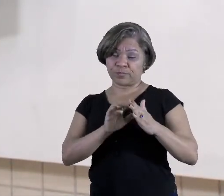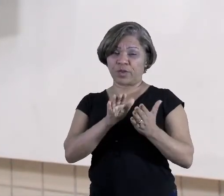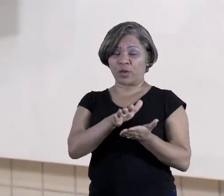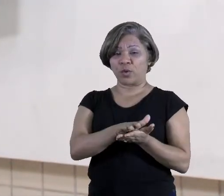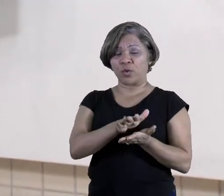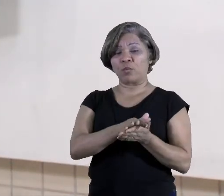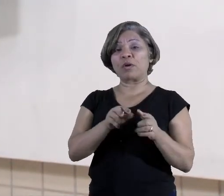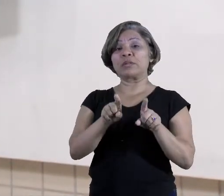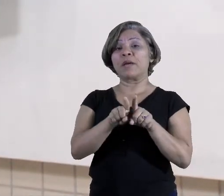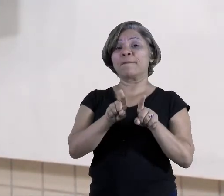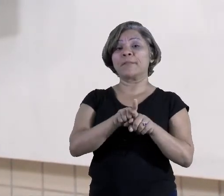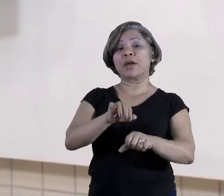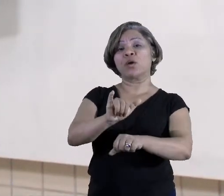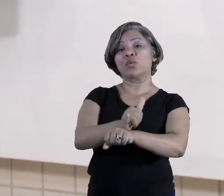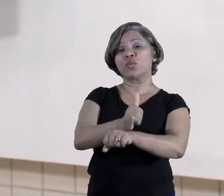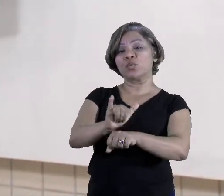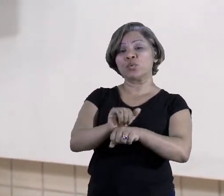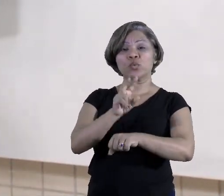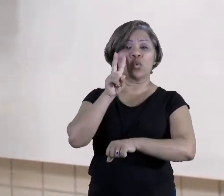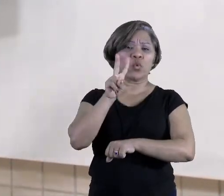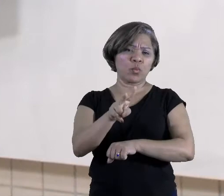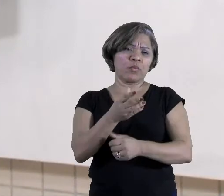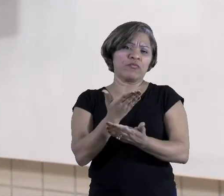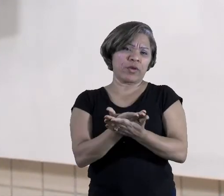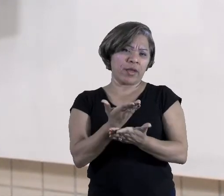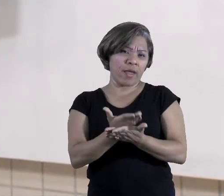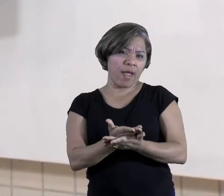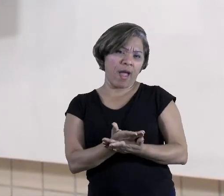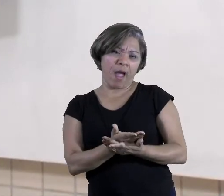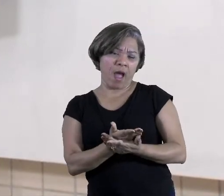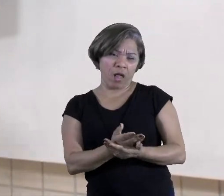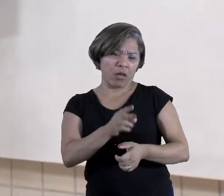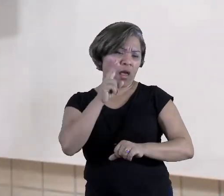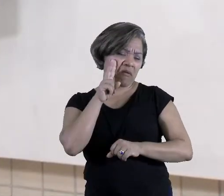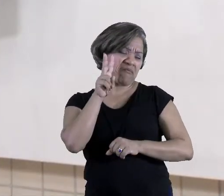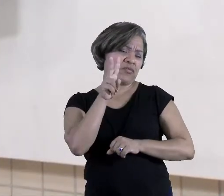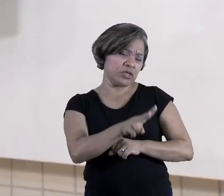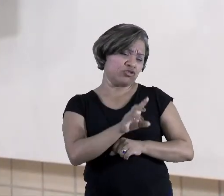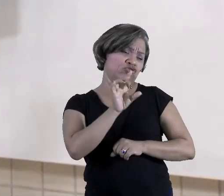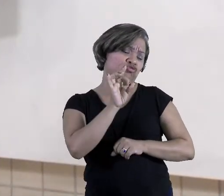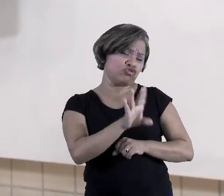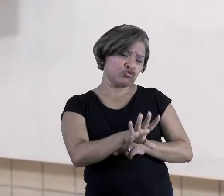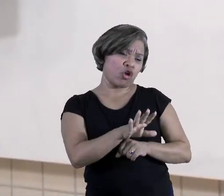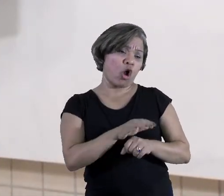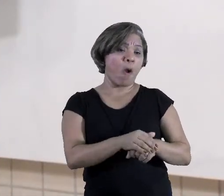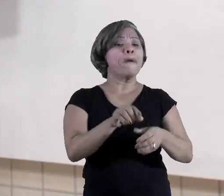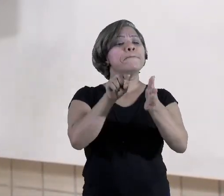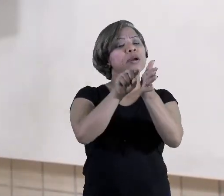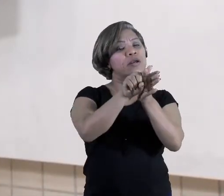canal no YouTube e assistir às aulas. Não fique preso apenas nessas ferramentas,